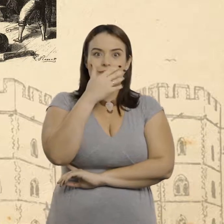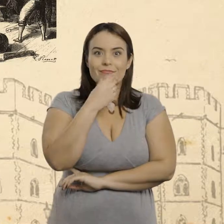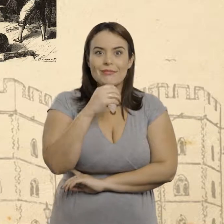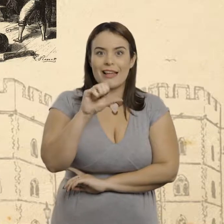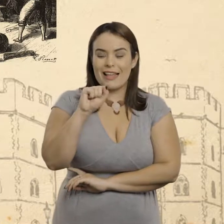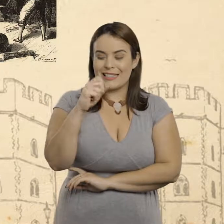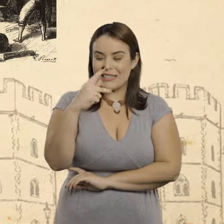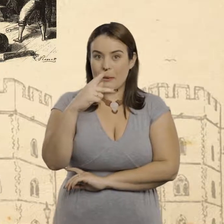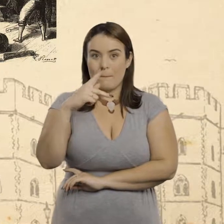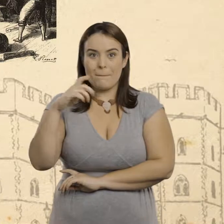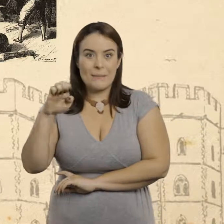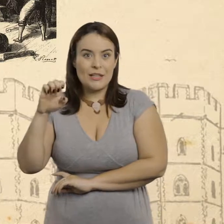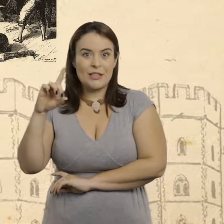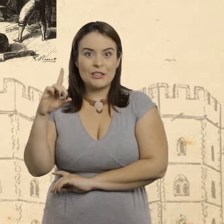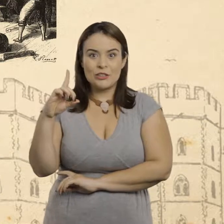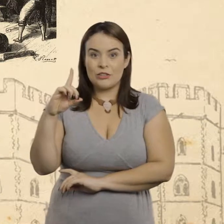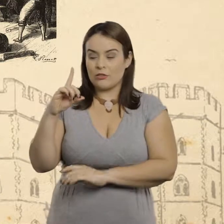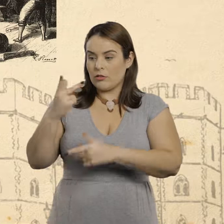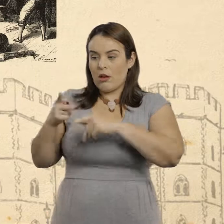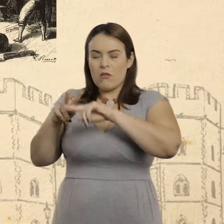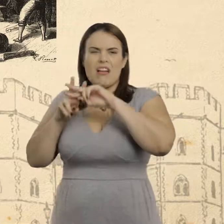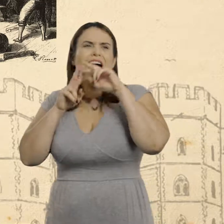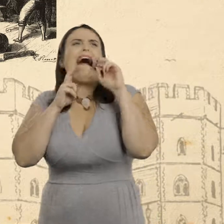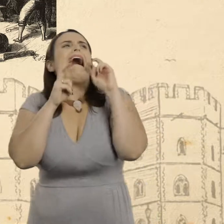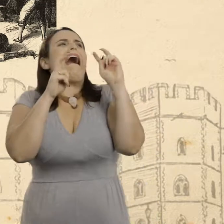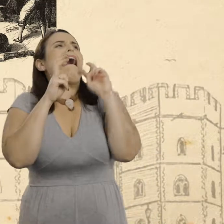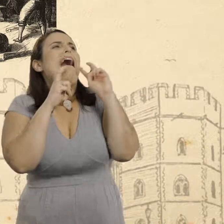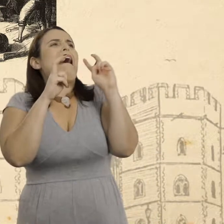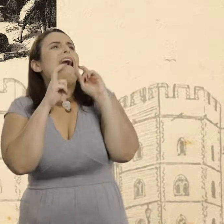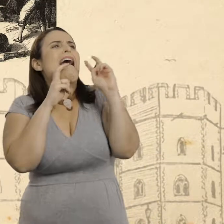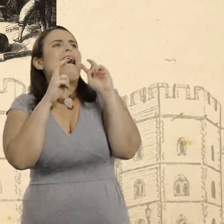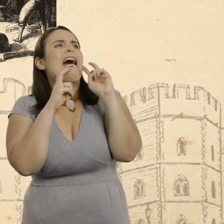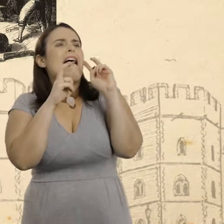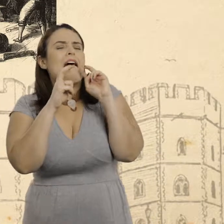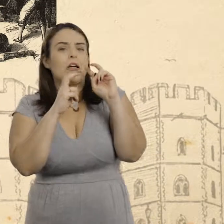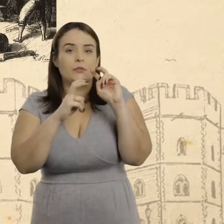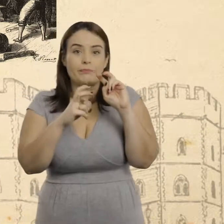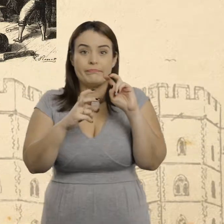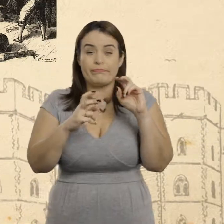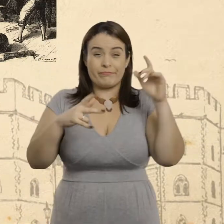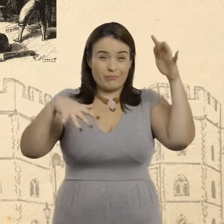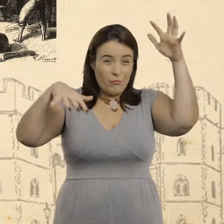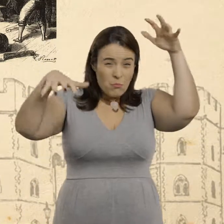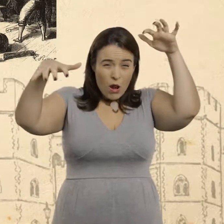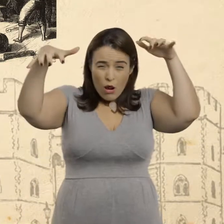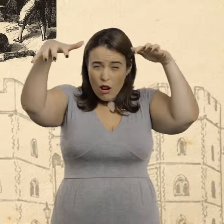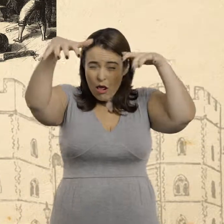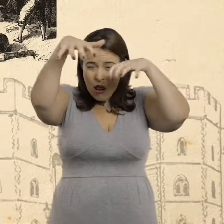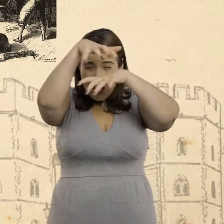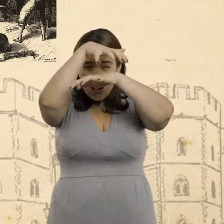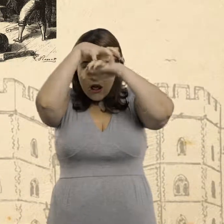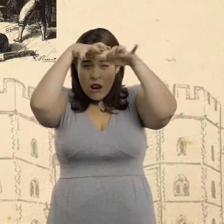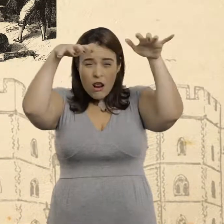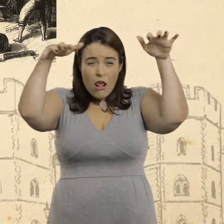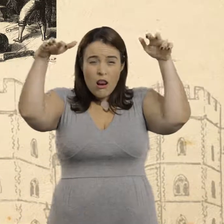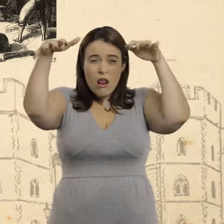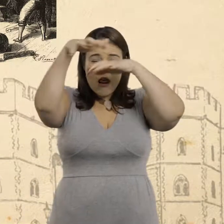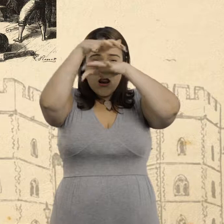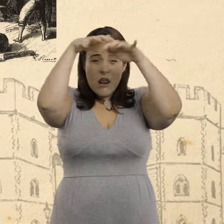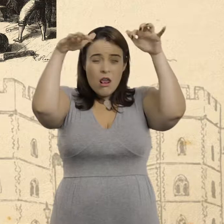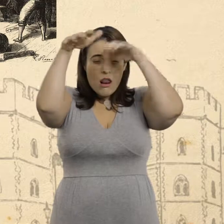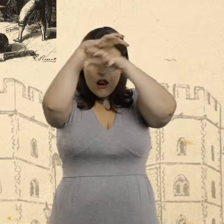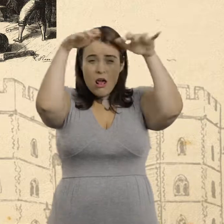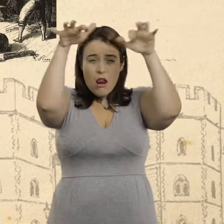de dentro da cabine. De repente, o tempo ficou ruim e o barco teve que queimar mais carvão para